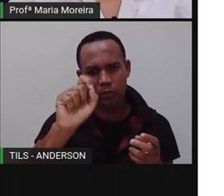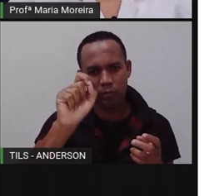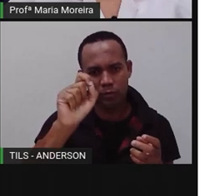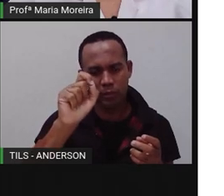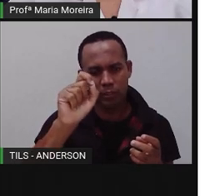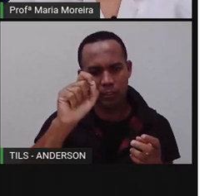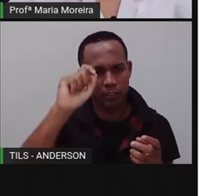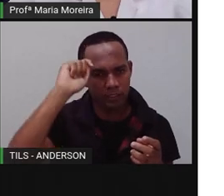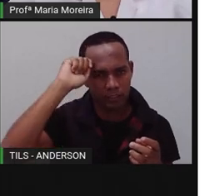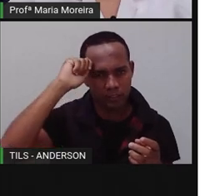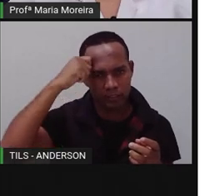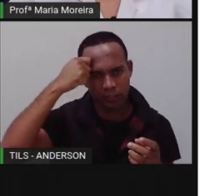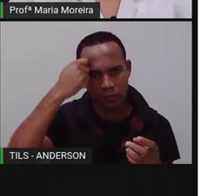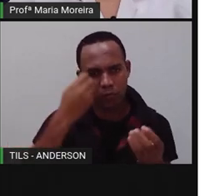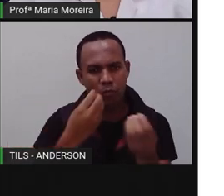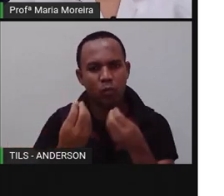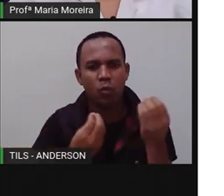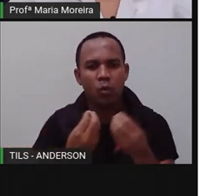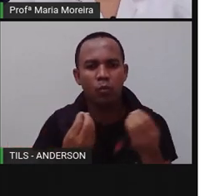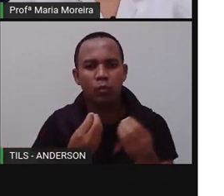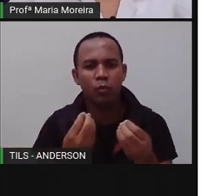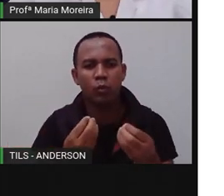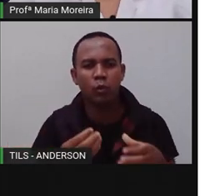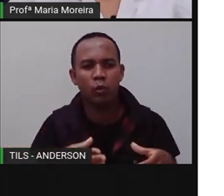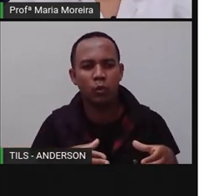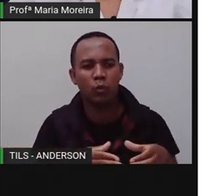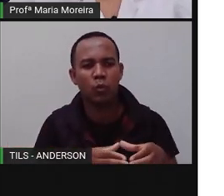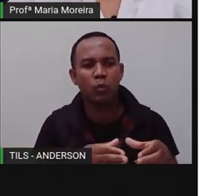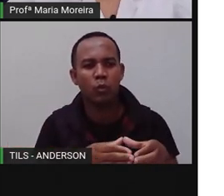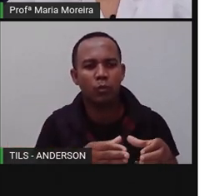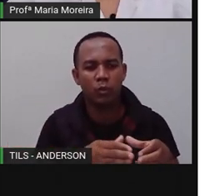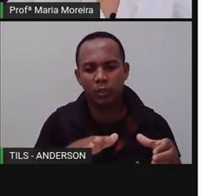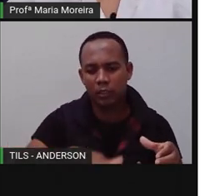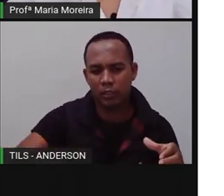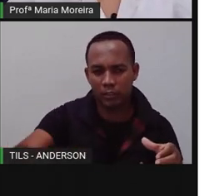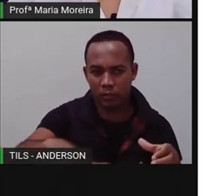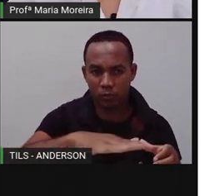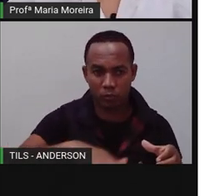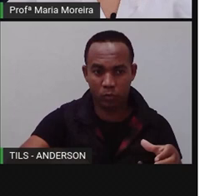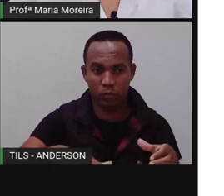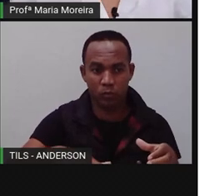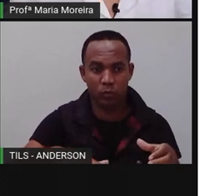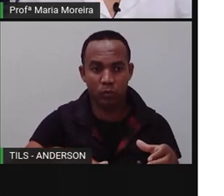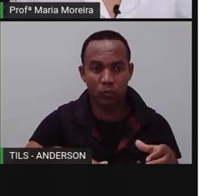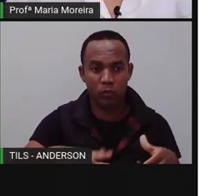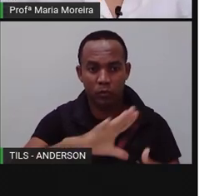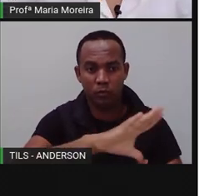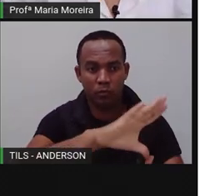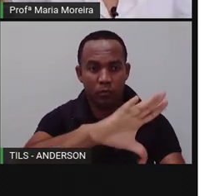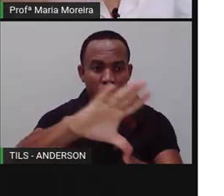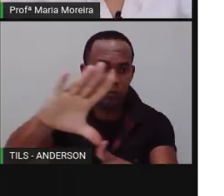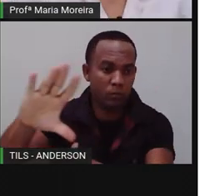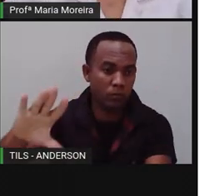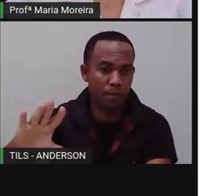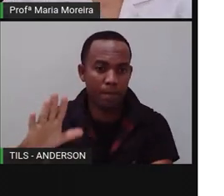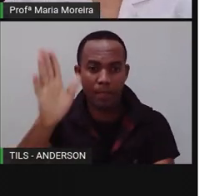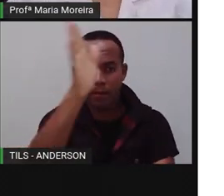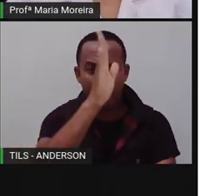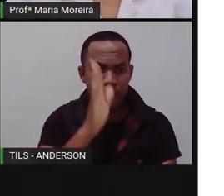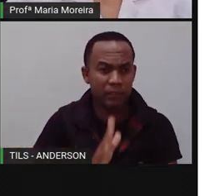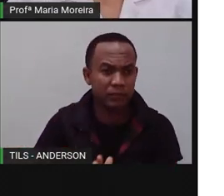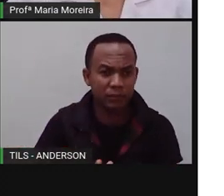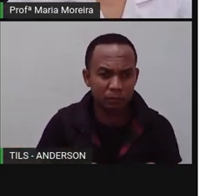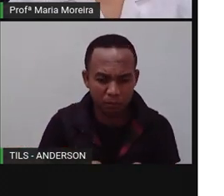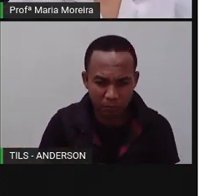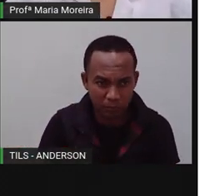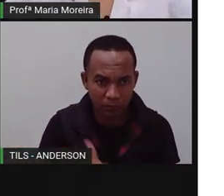há homogeneidade cultural em todo o território nacional. Ou seja, né, no, o Brasil ele é enorme,